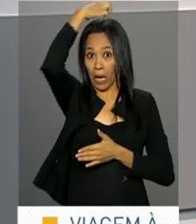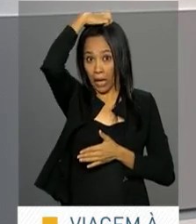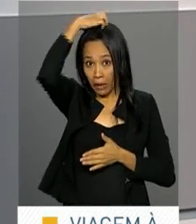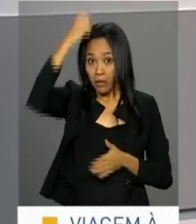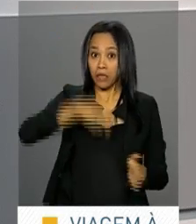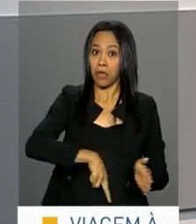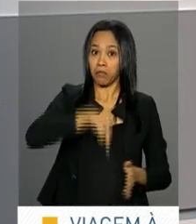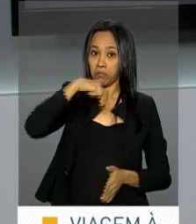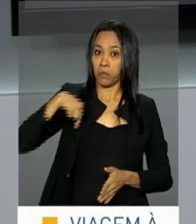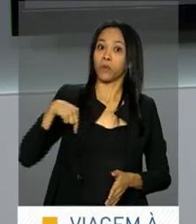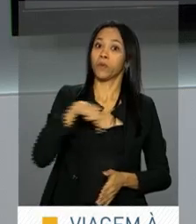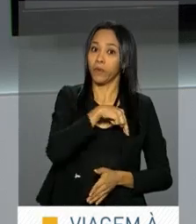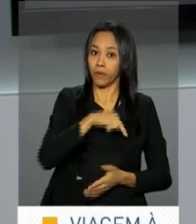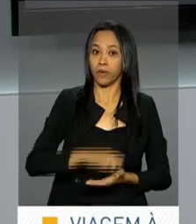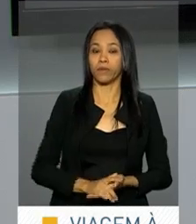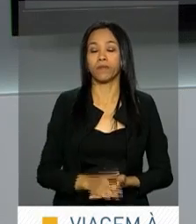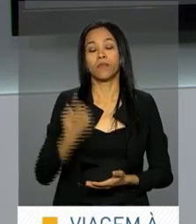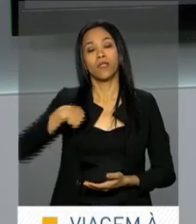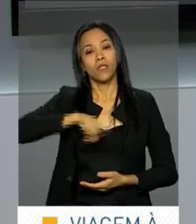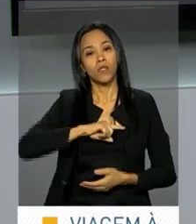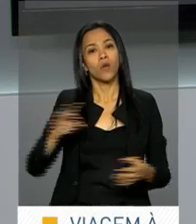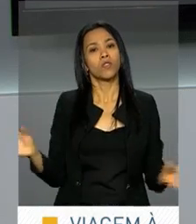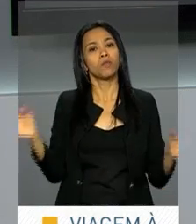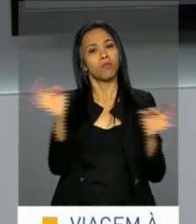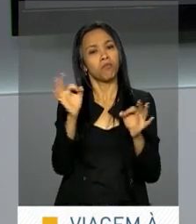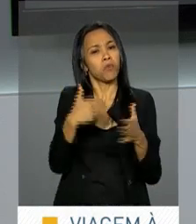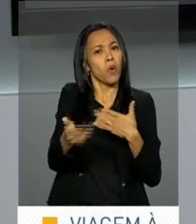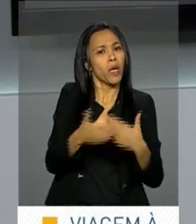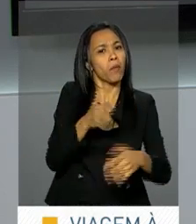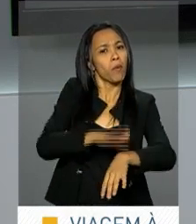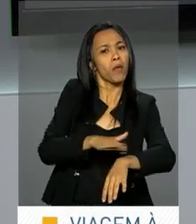no Palácio Real. E nós podemos voltar a